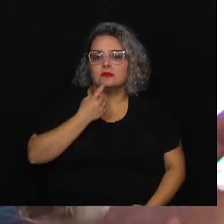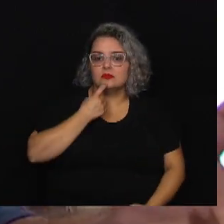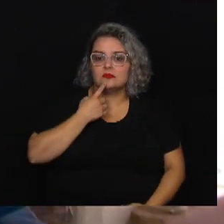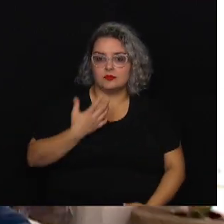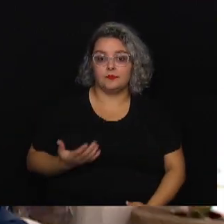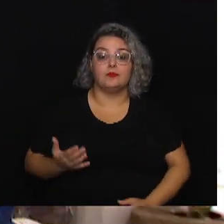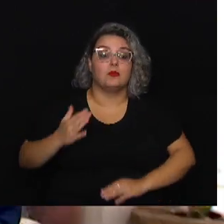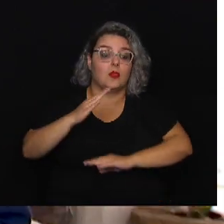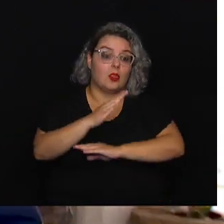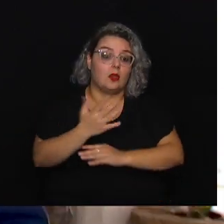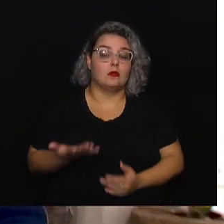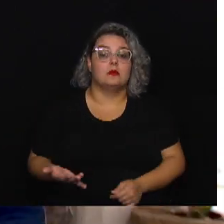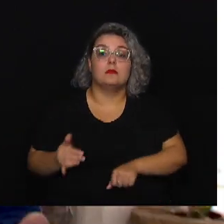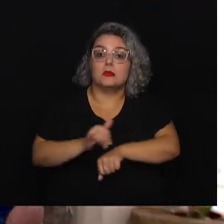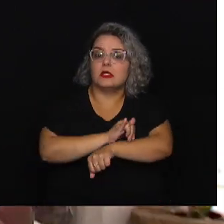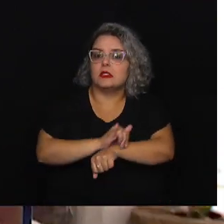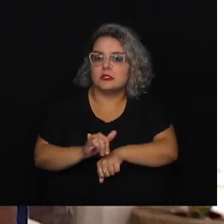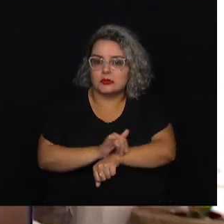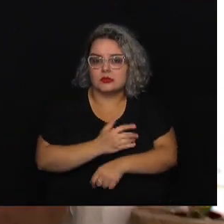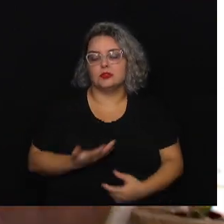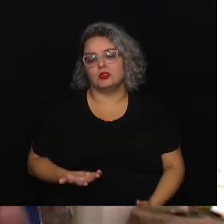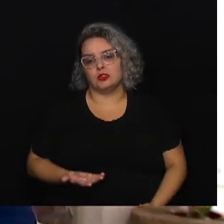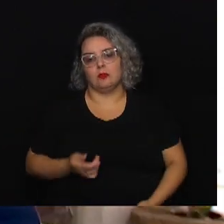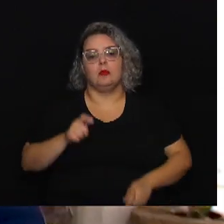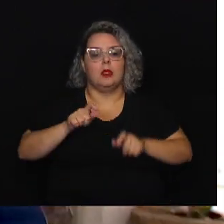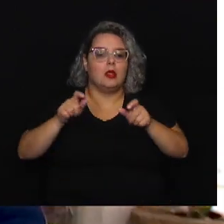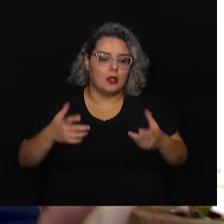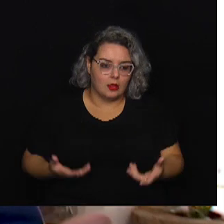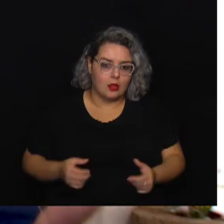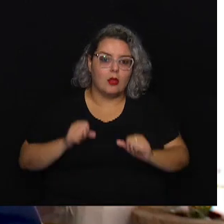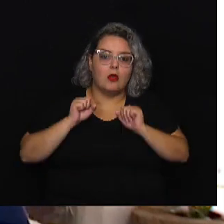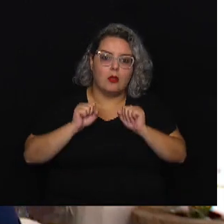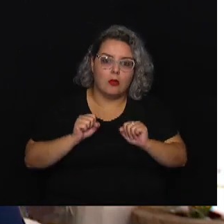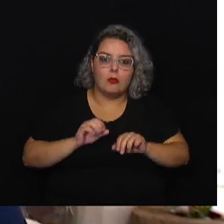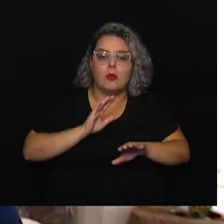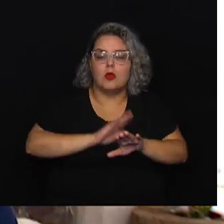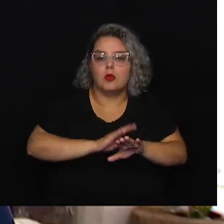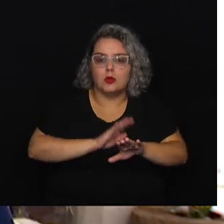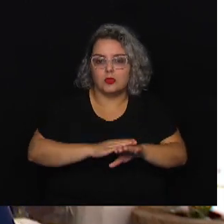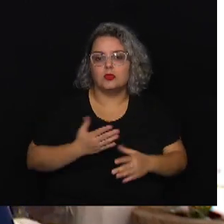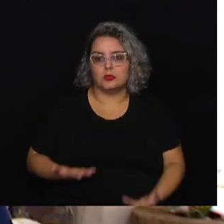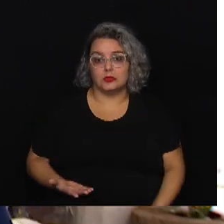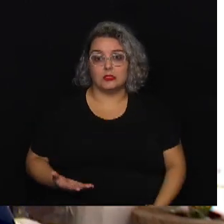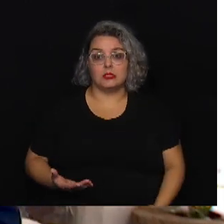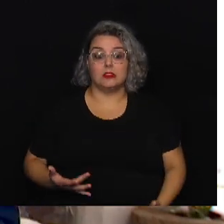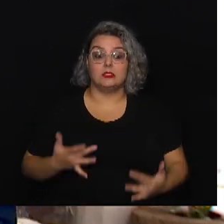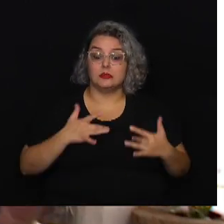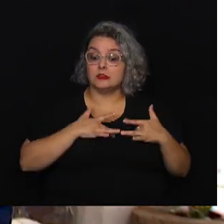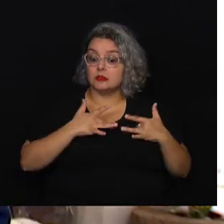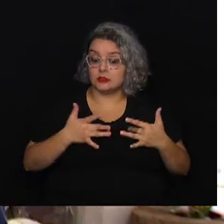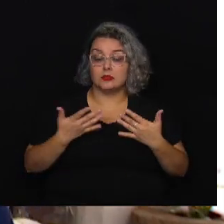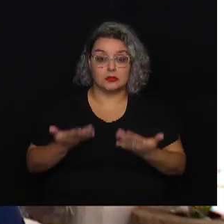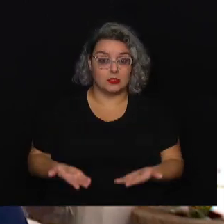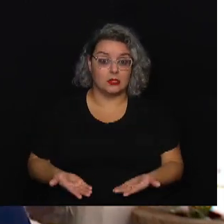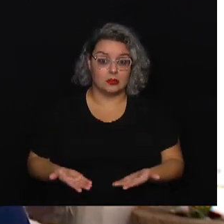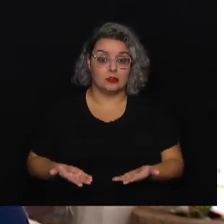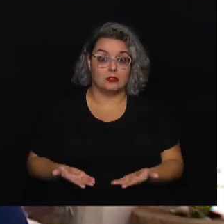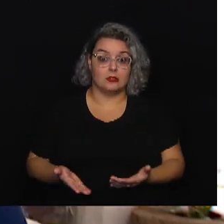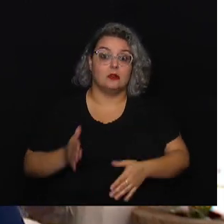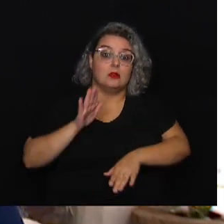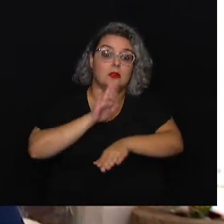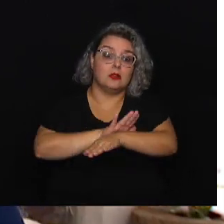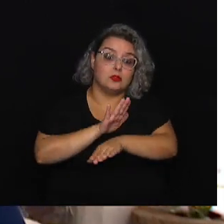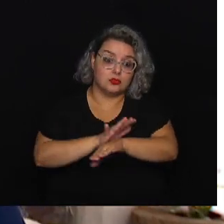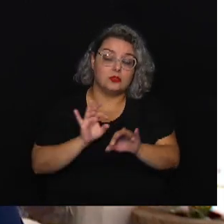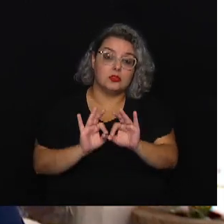um veículo, um instrumento para que as pessoas possam exercitar esse senso de solidariedade e ajudar as famílias